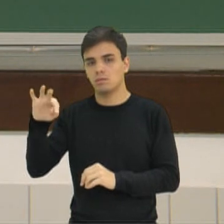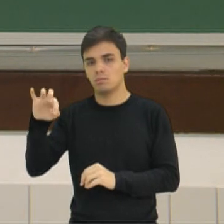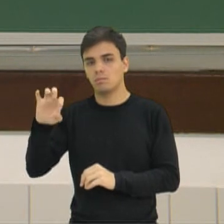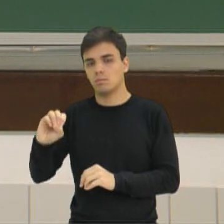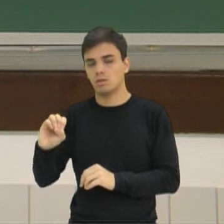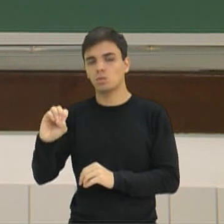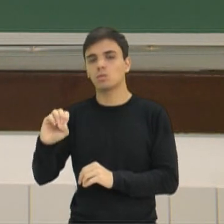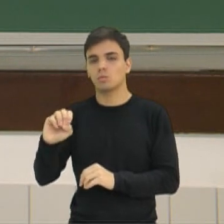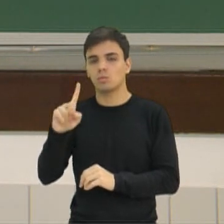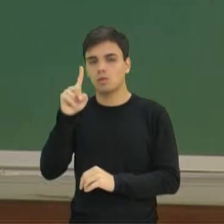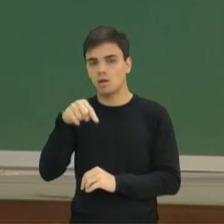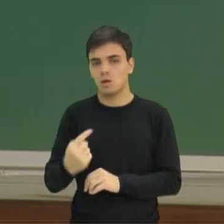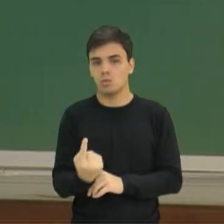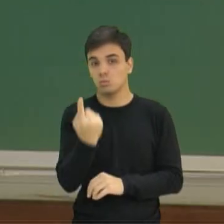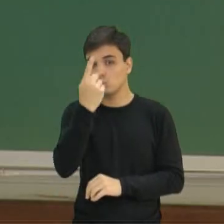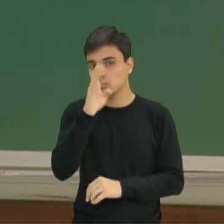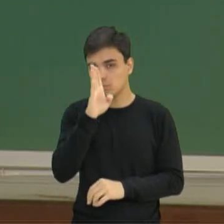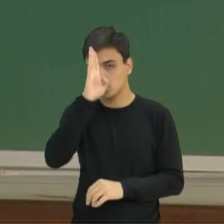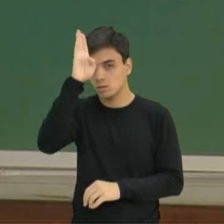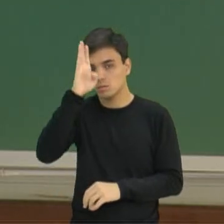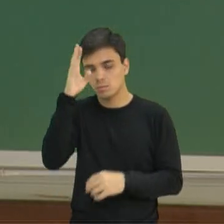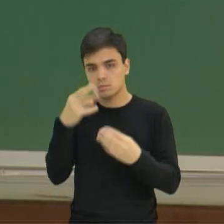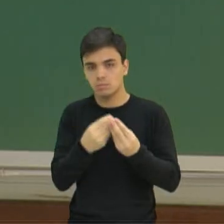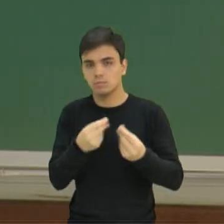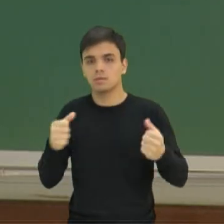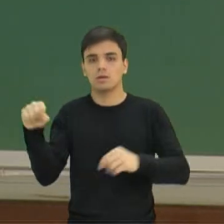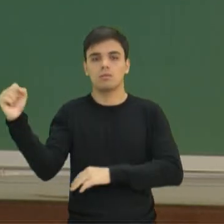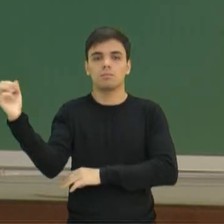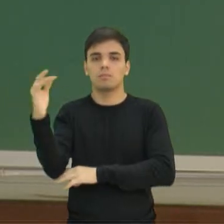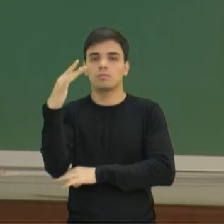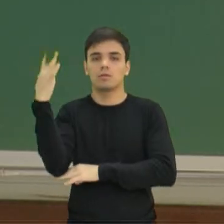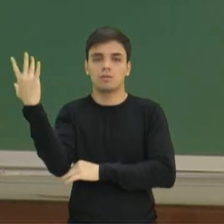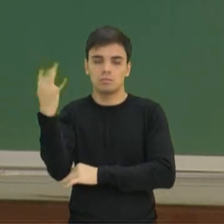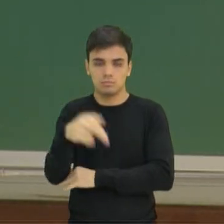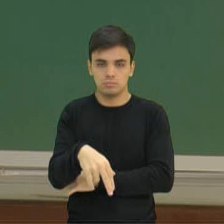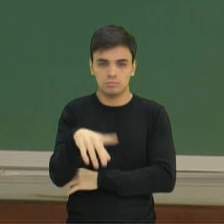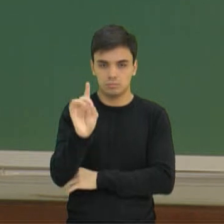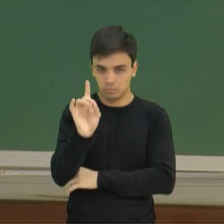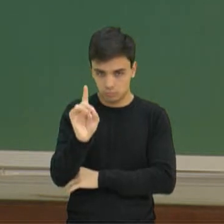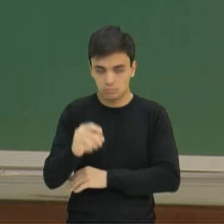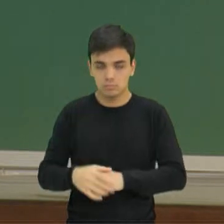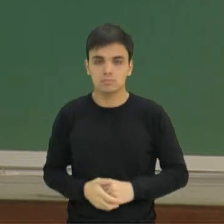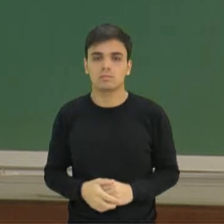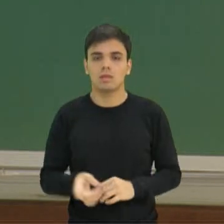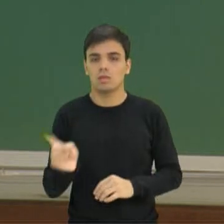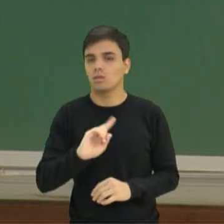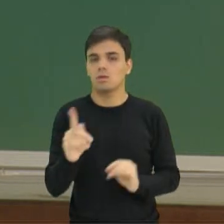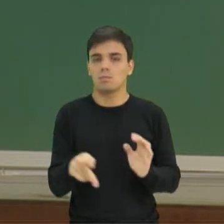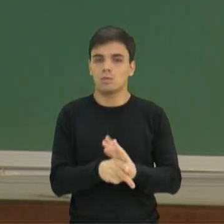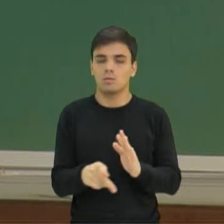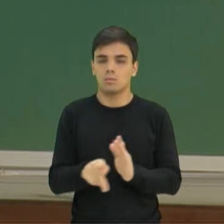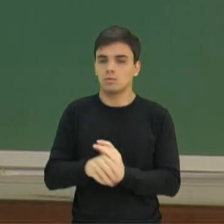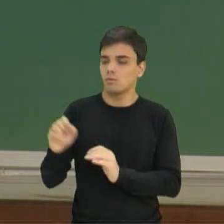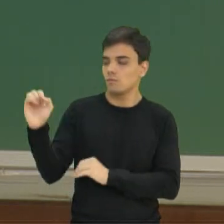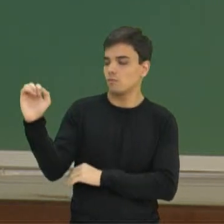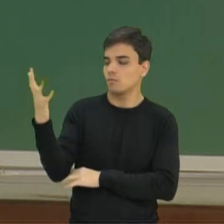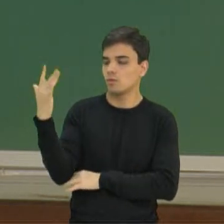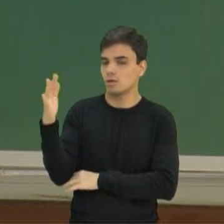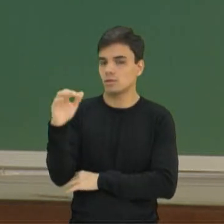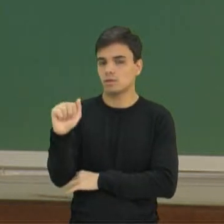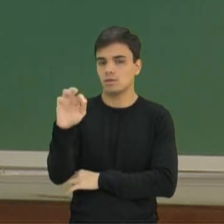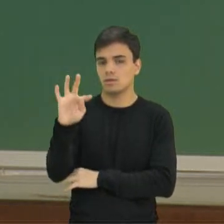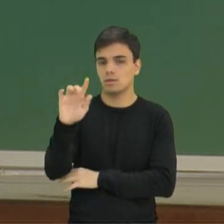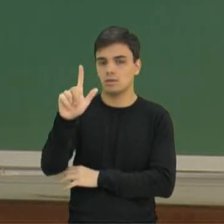dos principais processos de degradação ambiental ali do Nordeste. E não é só da floresta atlântica na parte